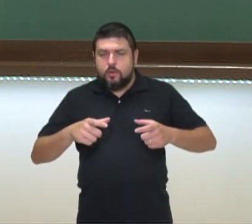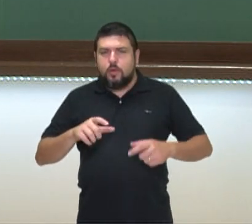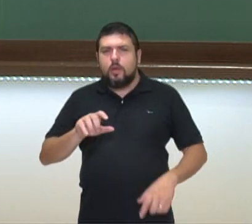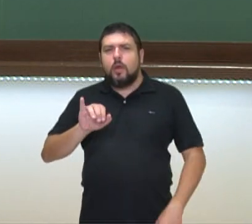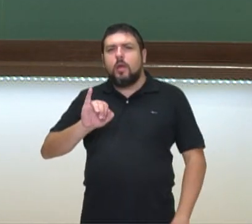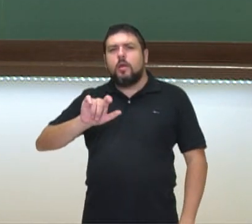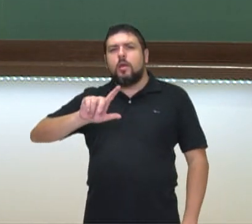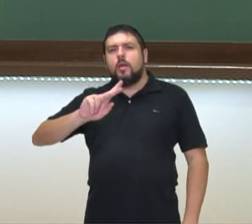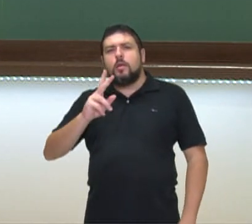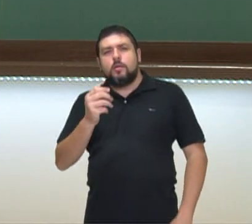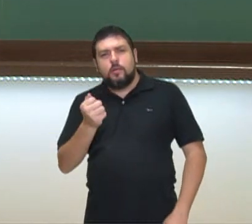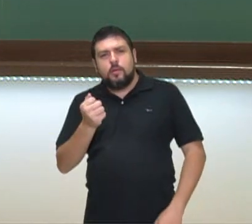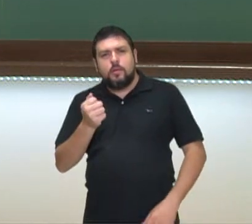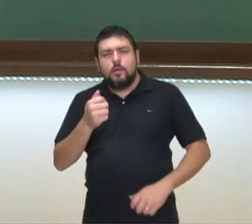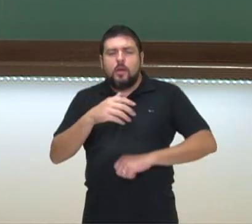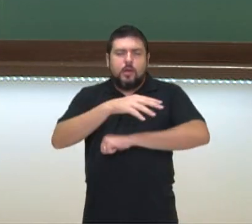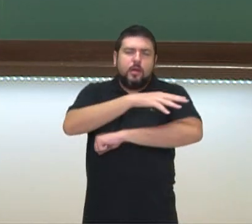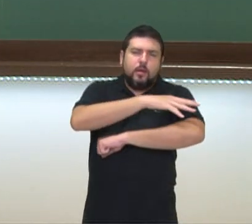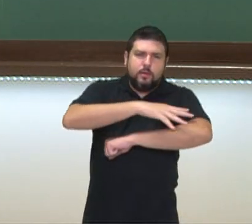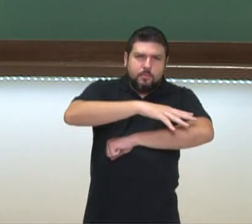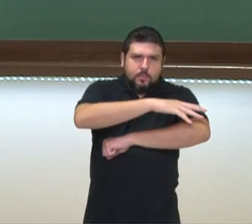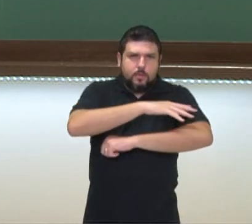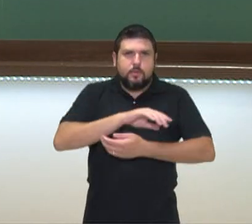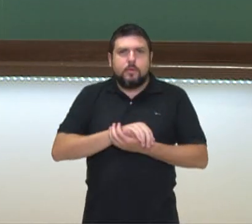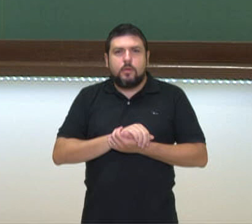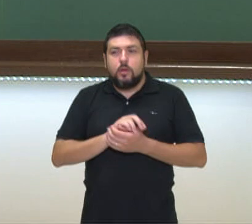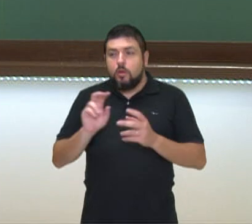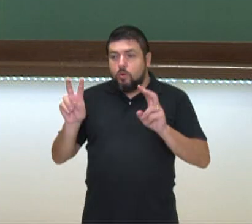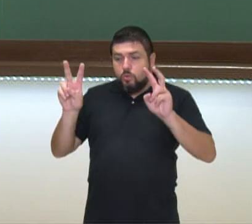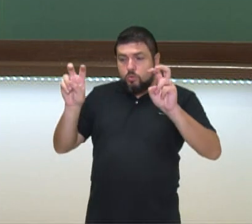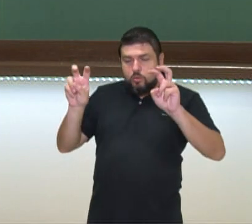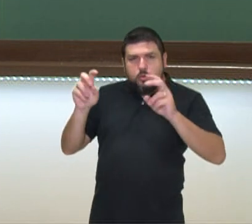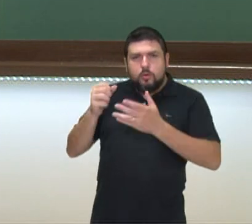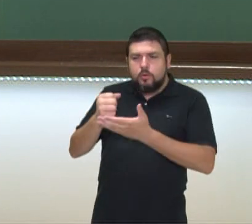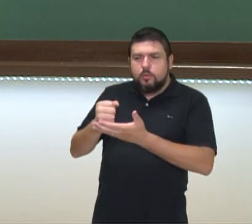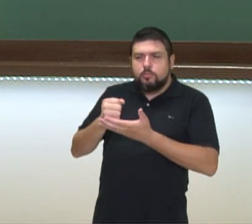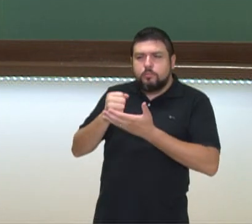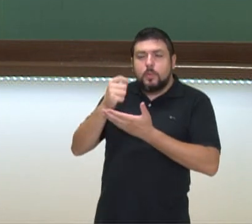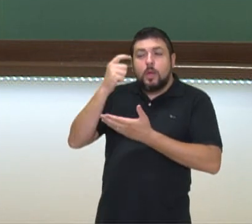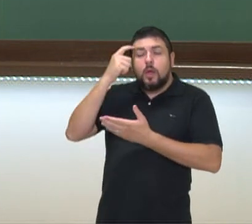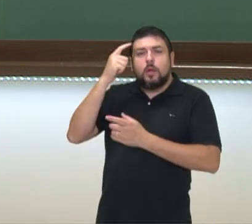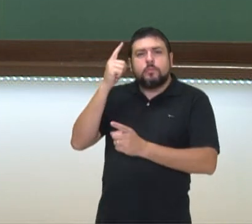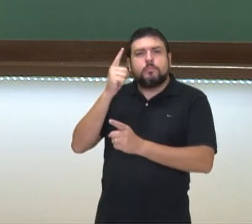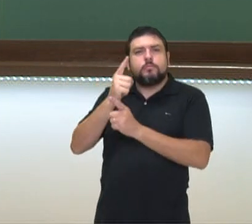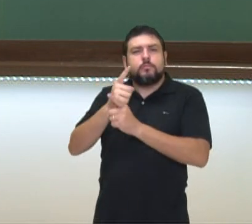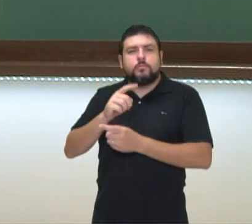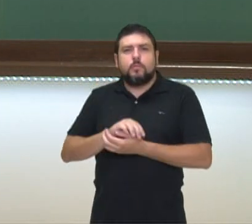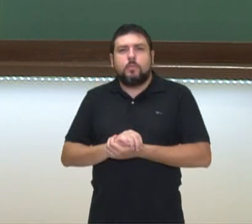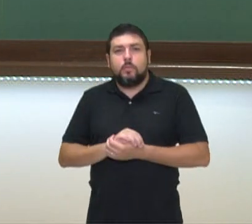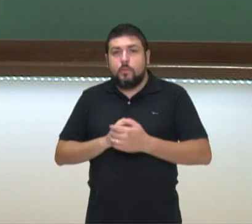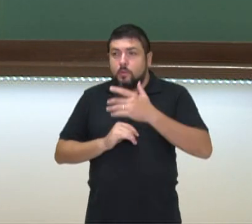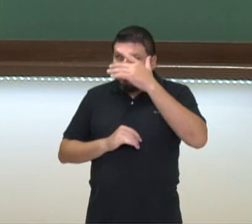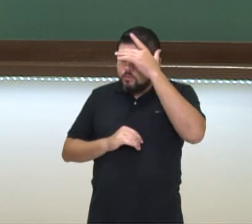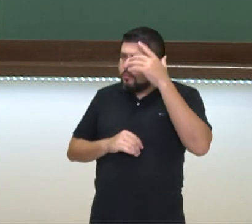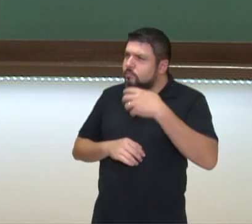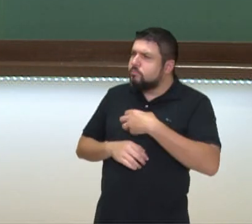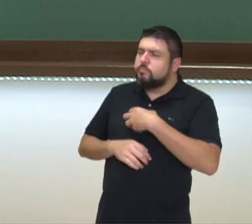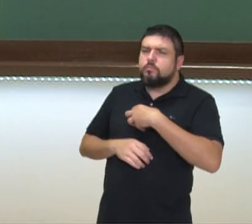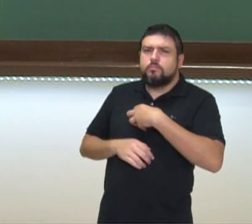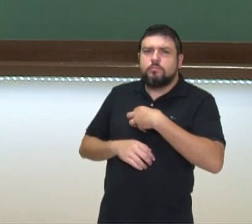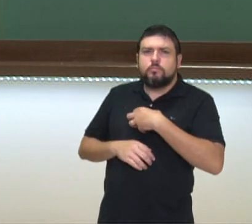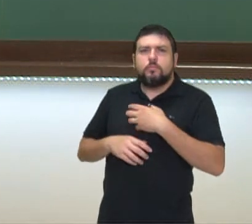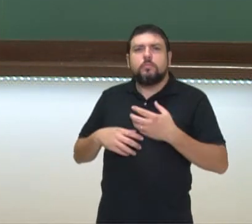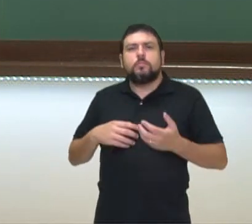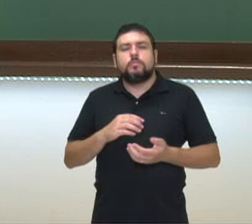um lugar verde, nós temos acesso ao título que ajuda a saber disso também. E qual é o sentimento dessas pessoas e as suas